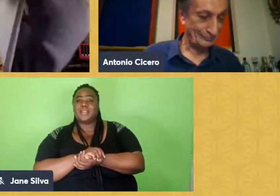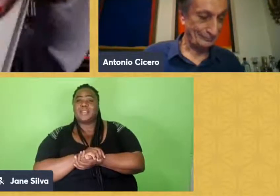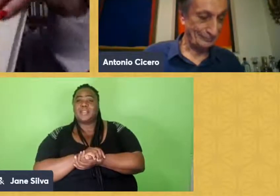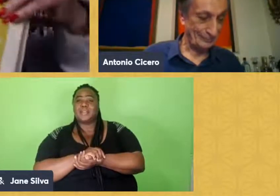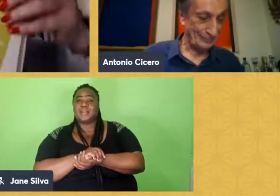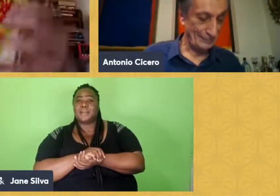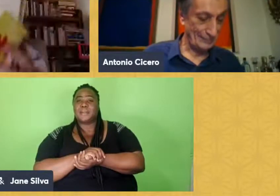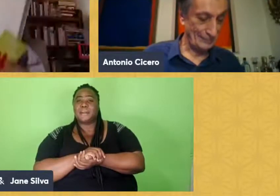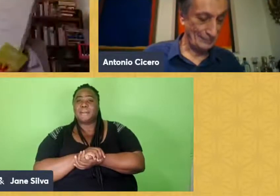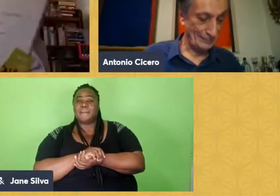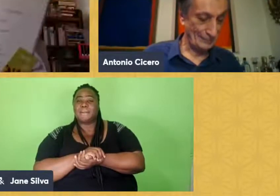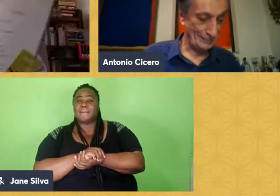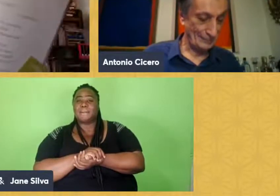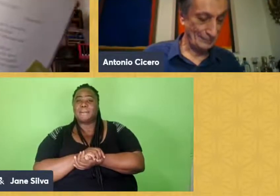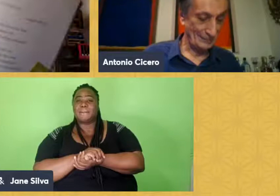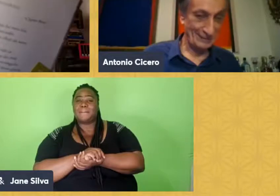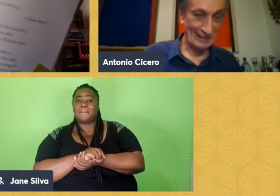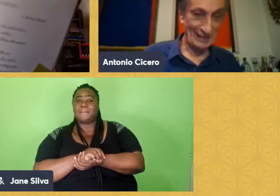Inverno.